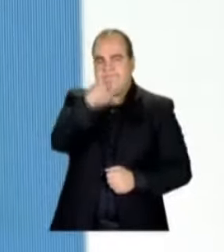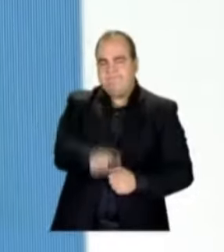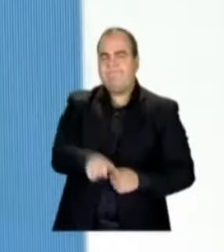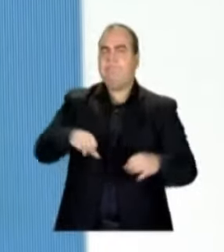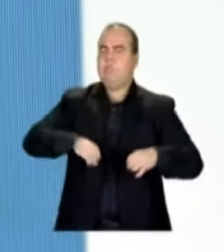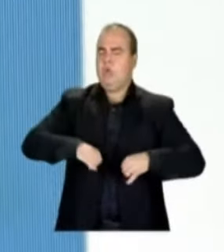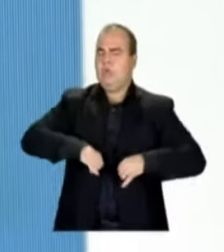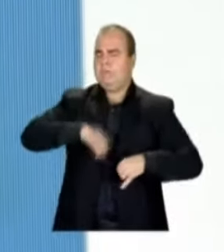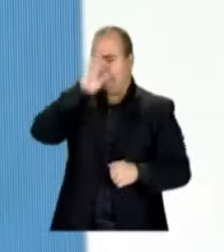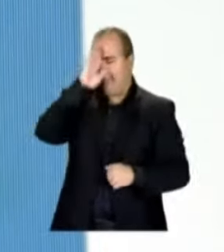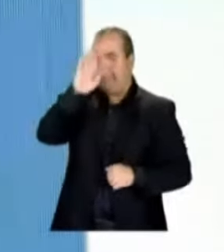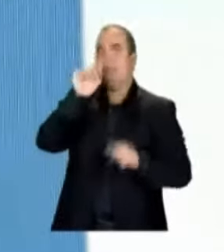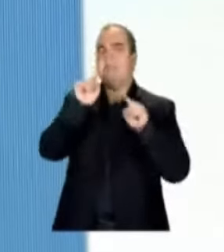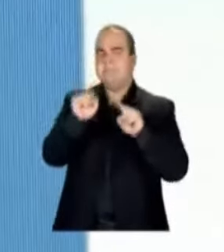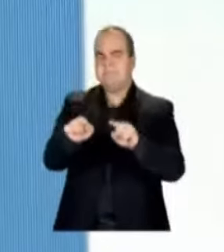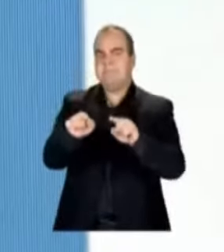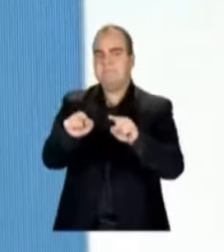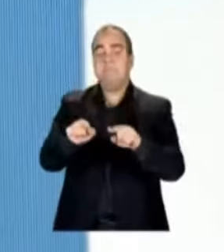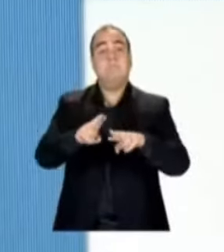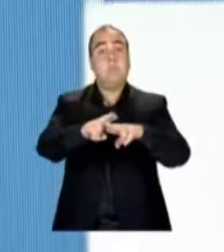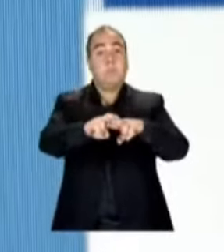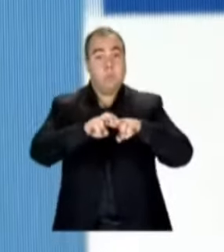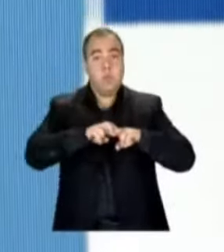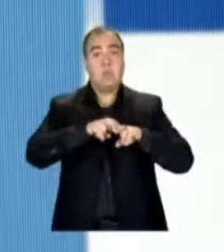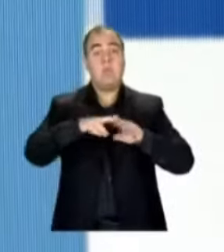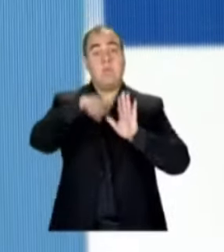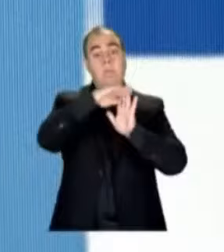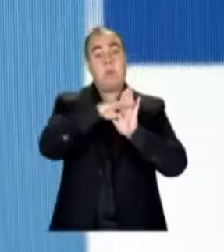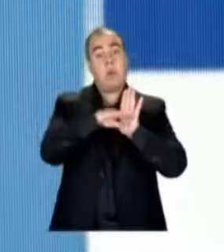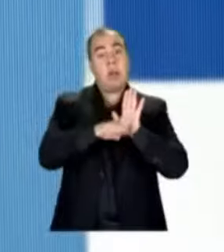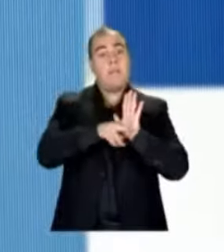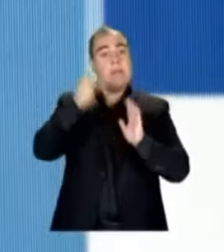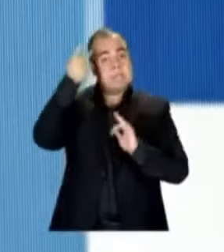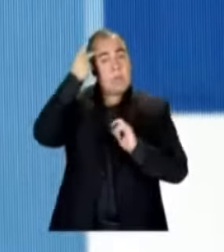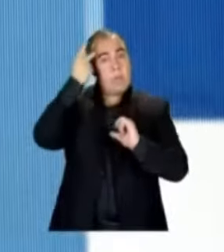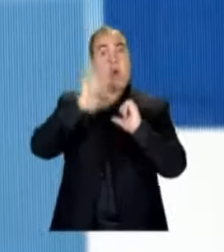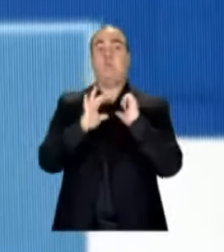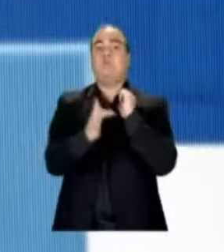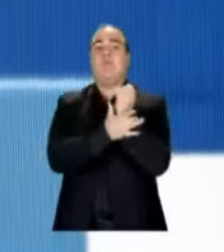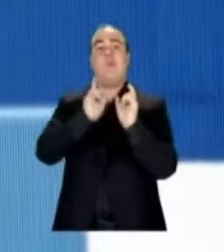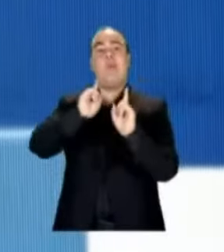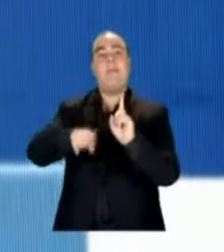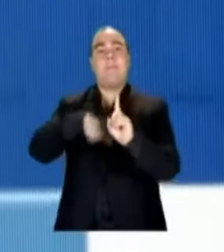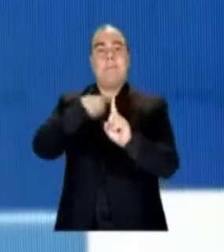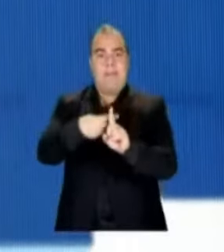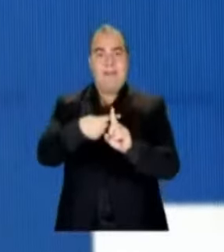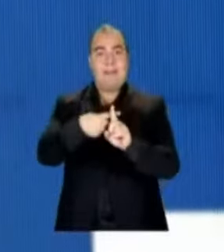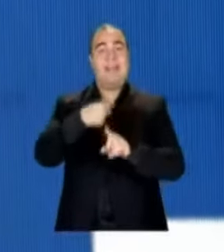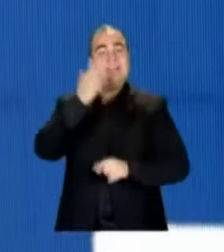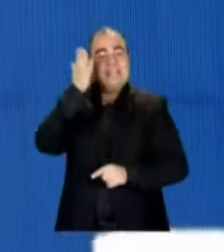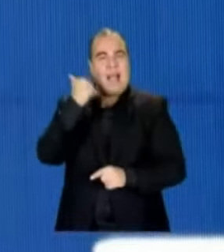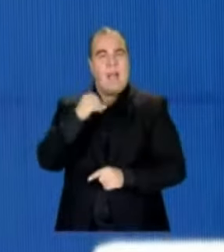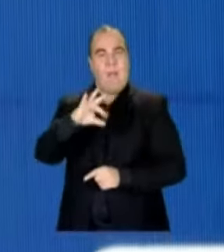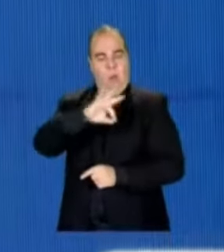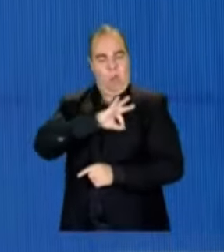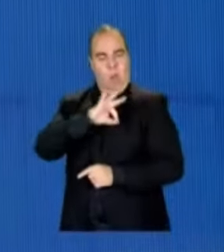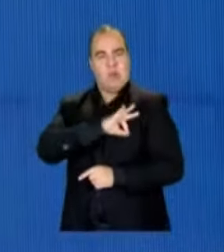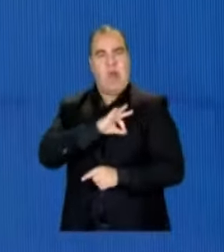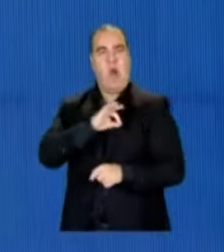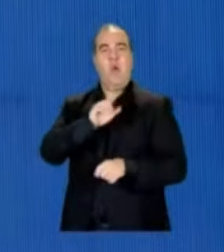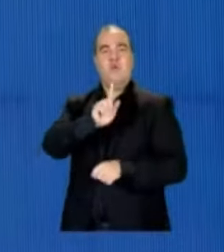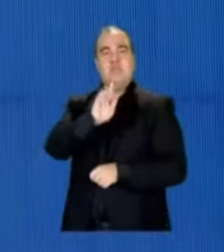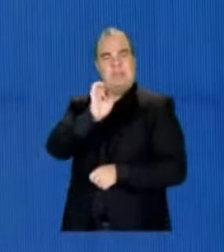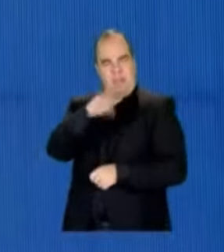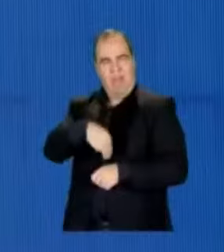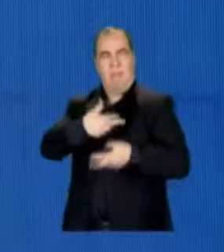vítimas por isso a gente lançou o programa São Paulo mais seguro que vai dobrar o efetivo da Guarda Civil Metropolitana eu